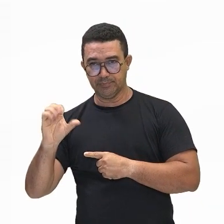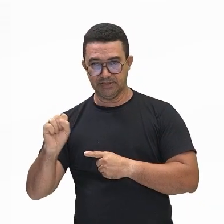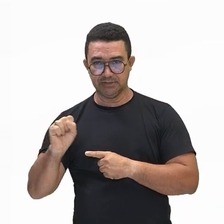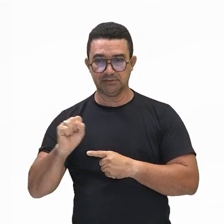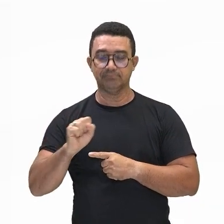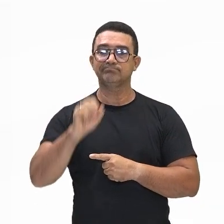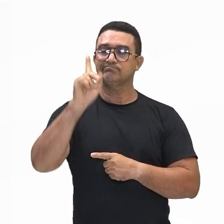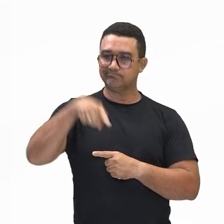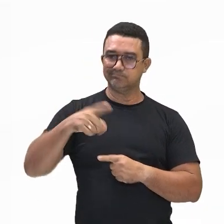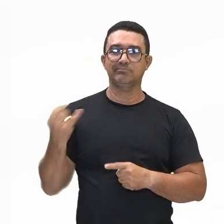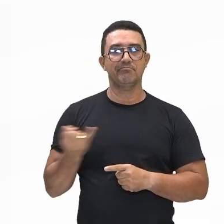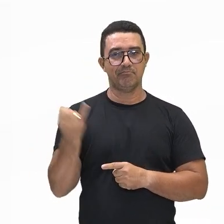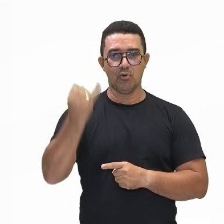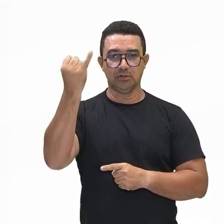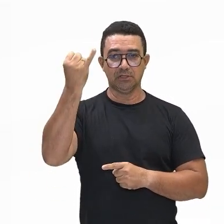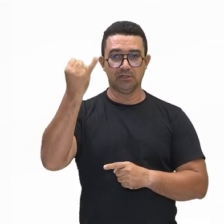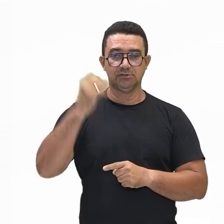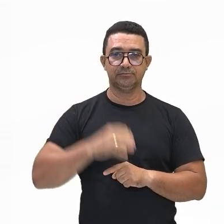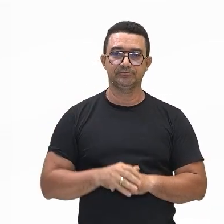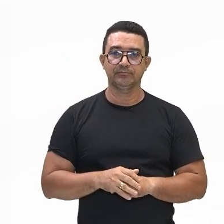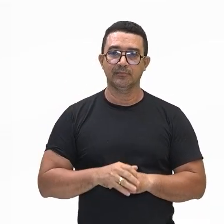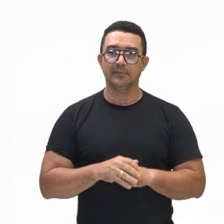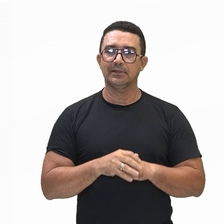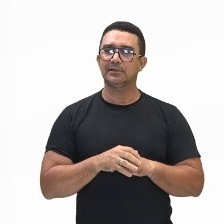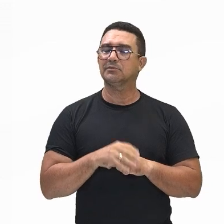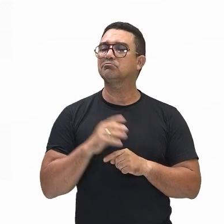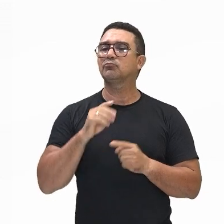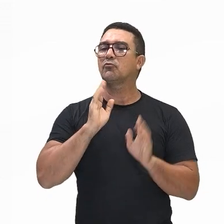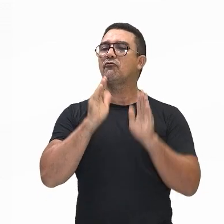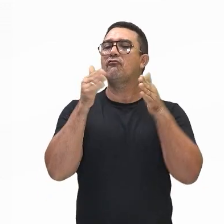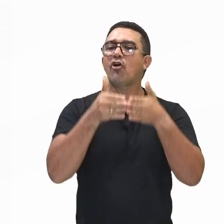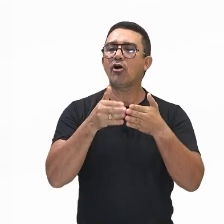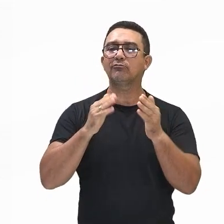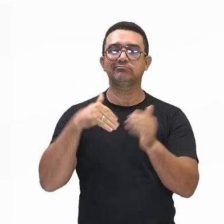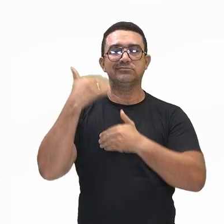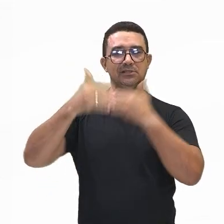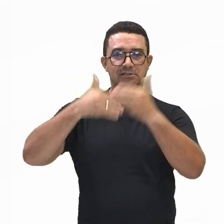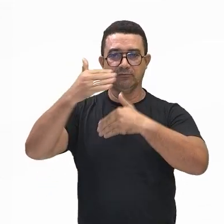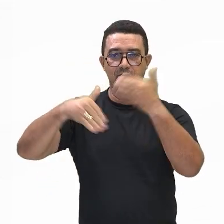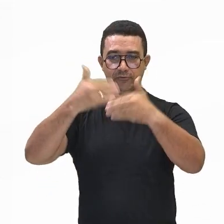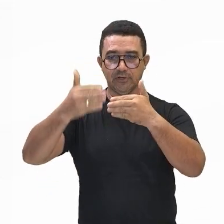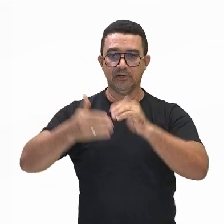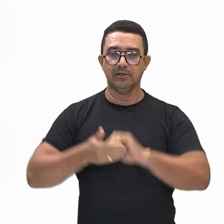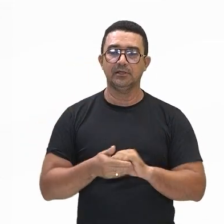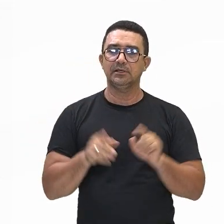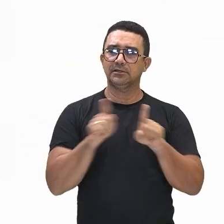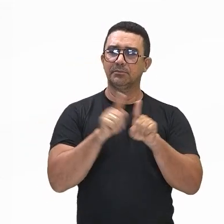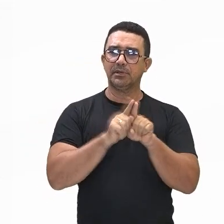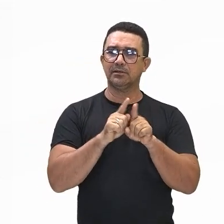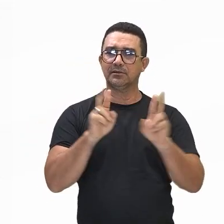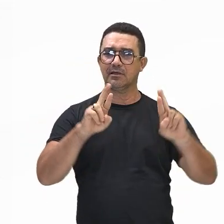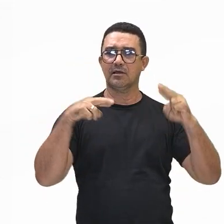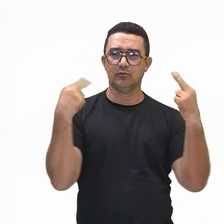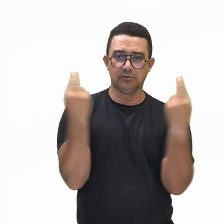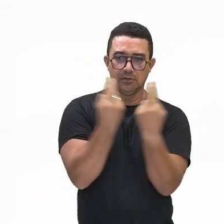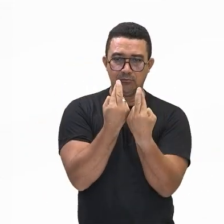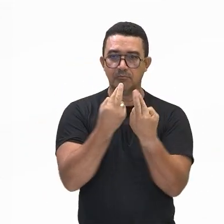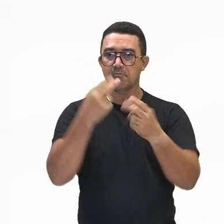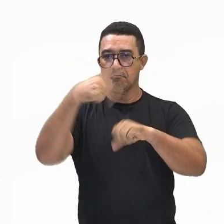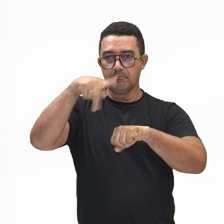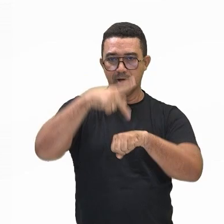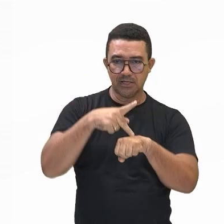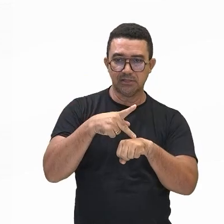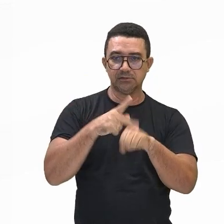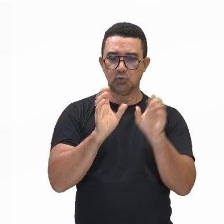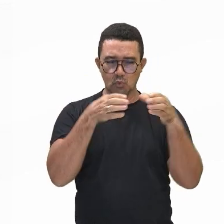essa importância de realmente se desenvolver e acabaram, né, se reunindo esses países, tanto o Brasil, a